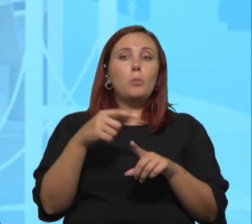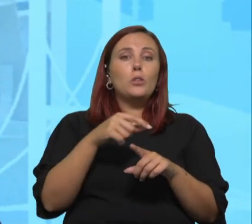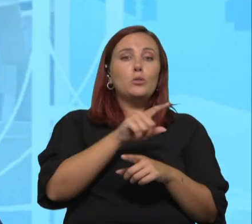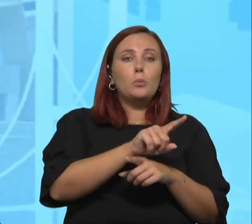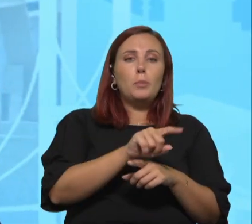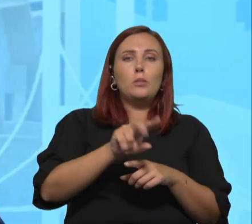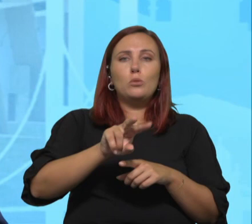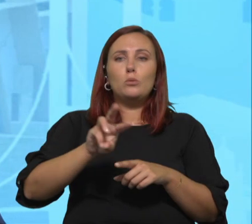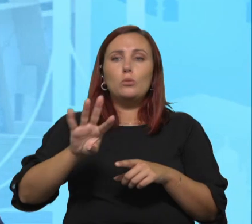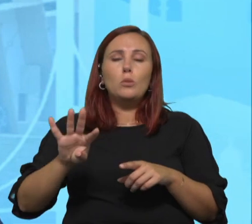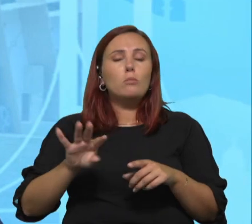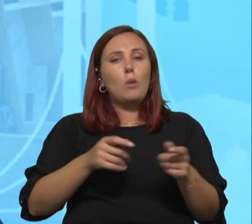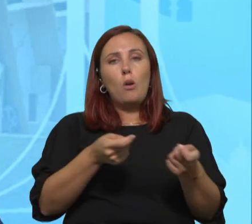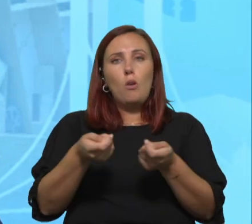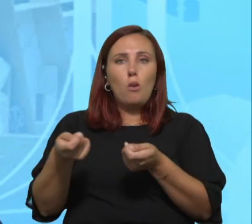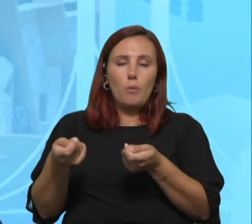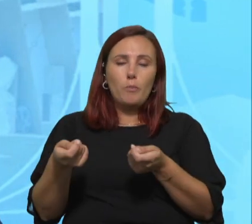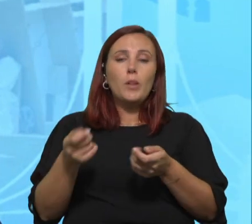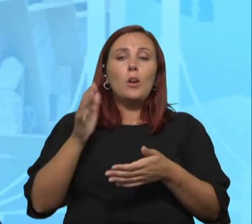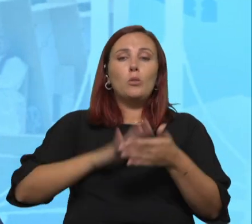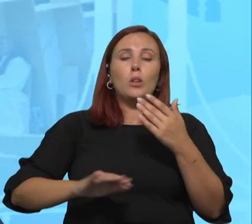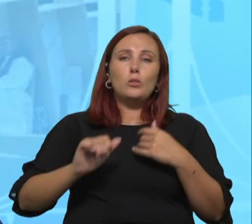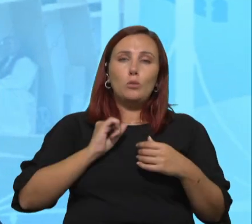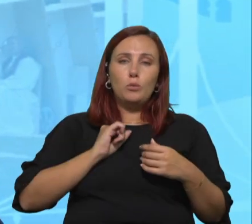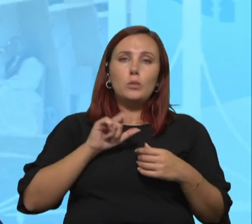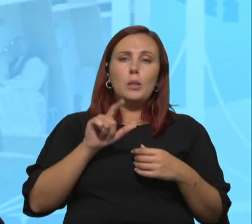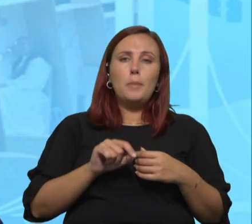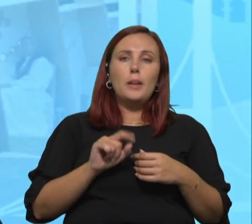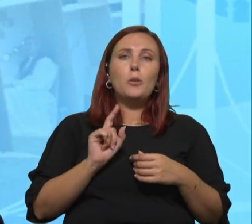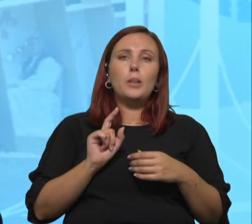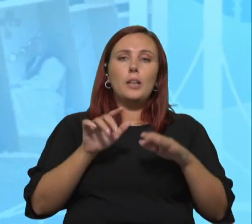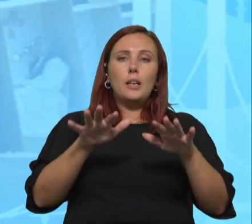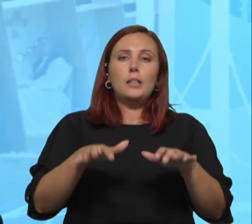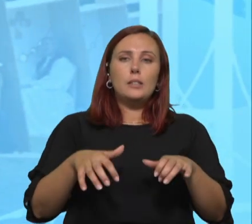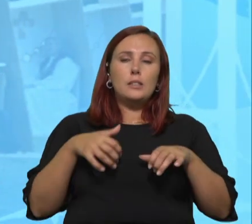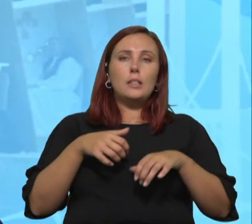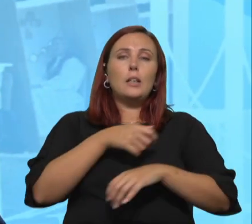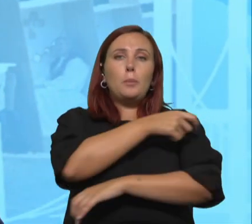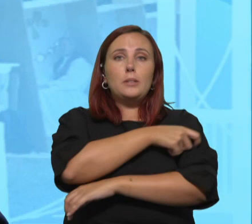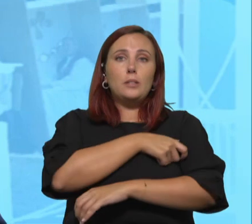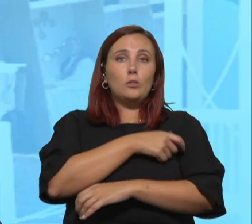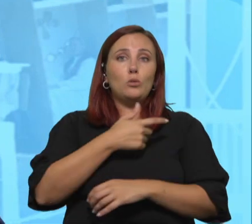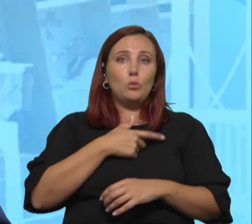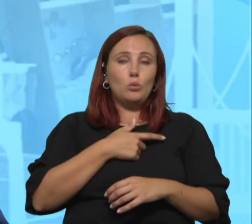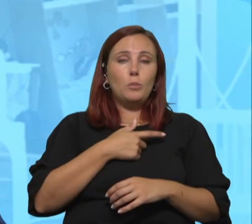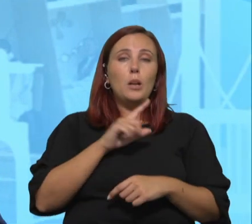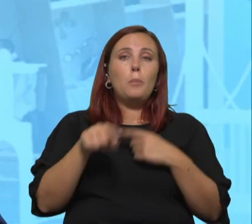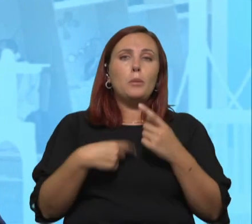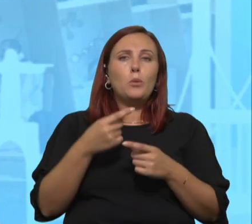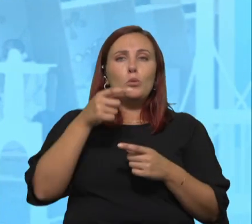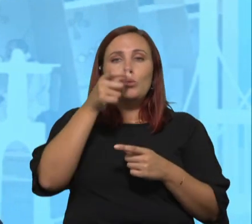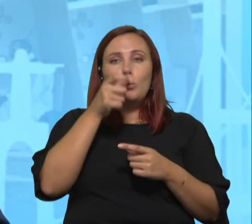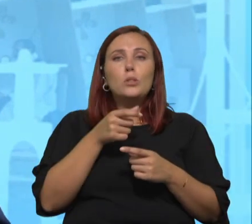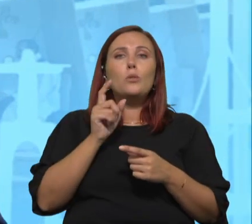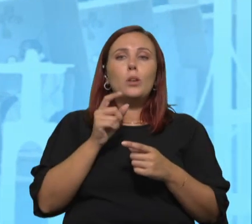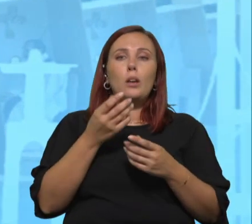escola. Está a ser implementado no nosso colégio também uma prática de assembleias de delegados de turma para ouvirmos os alunos,